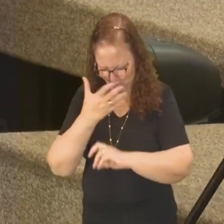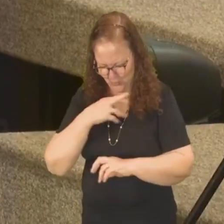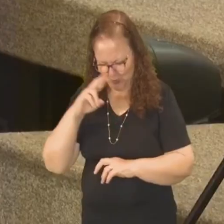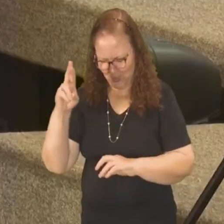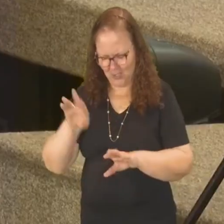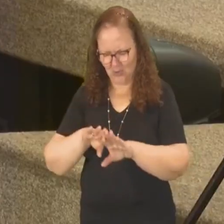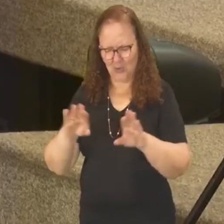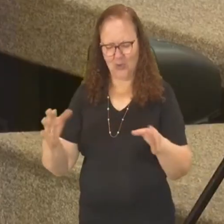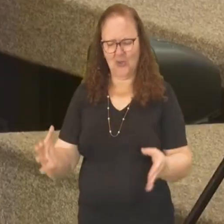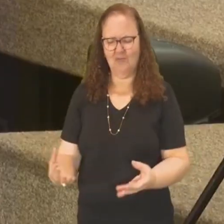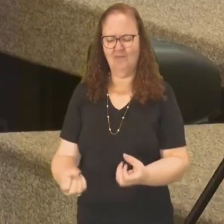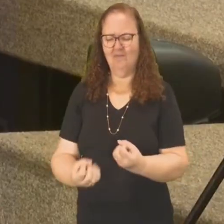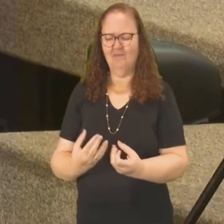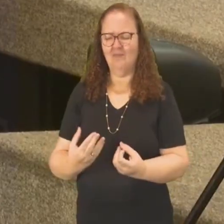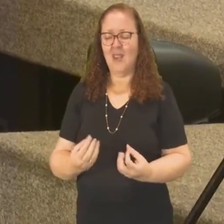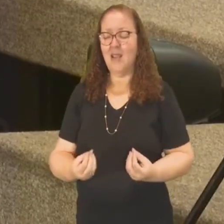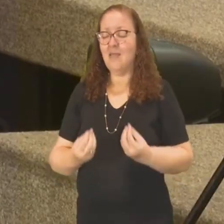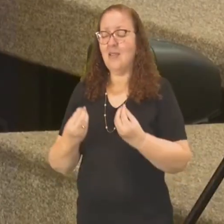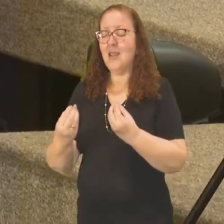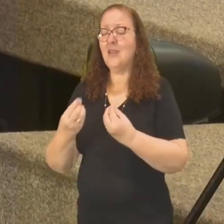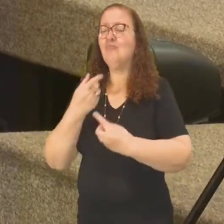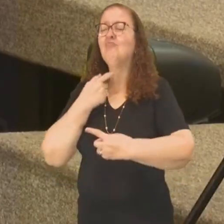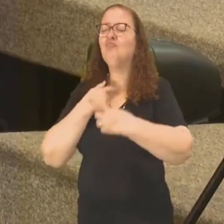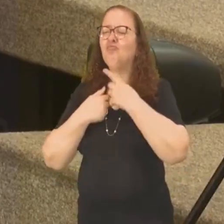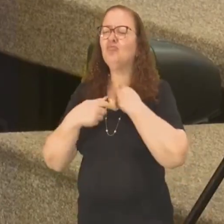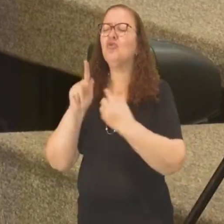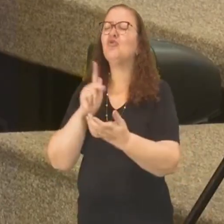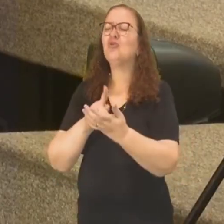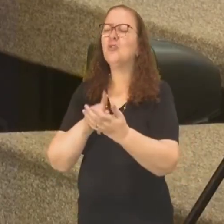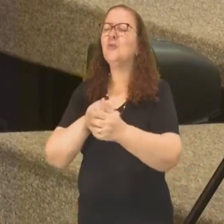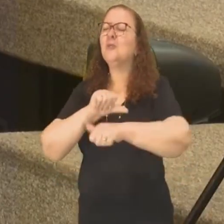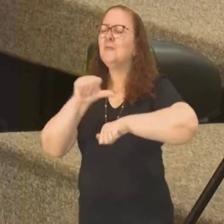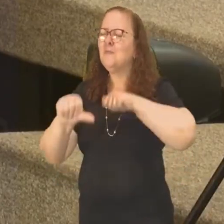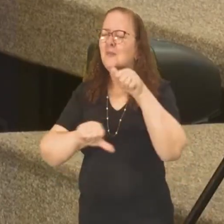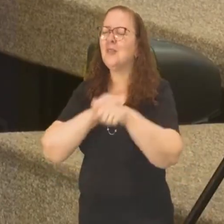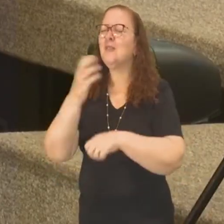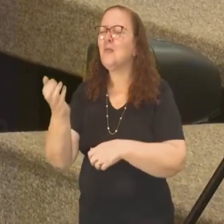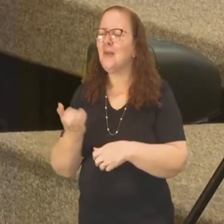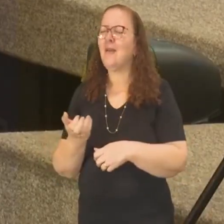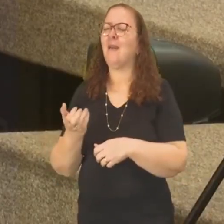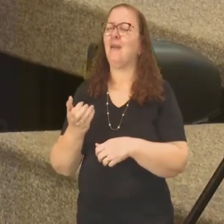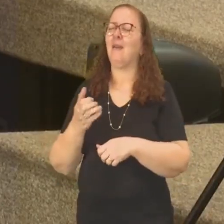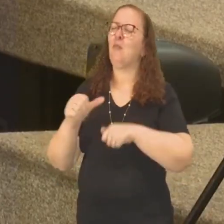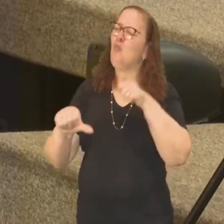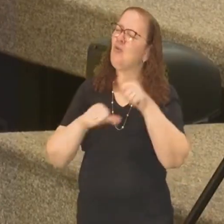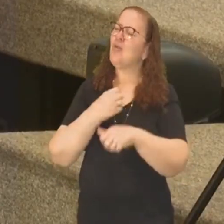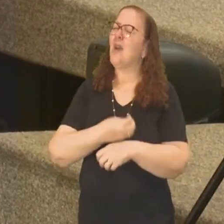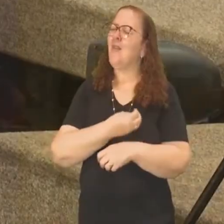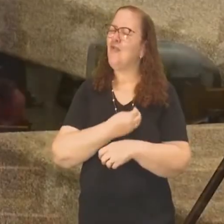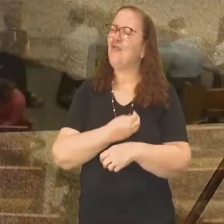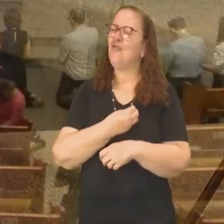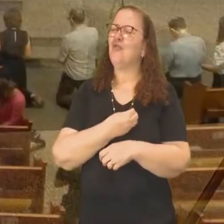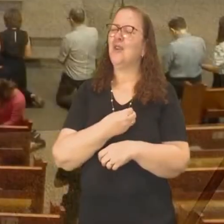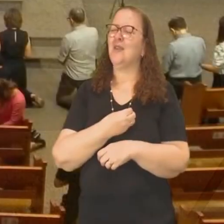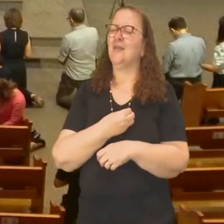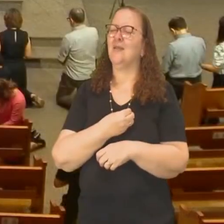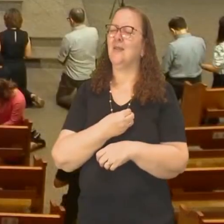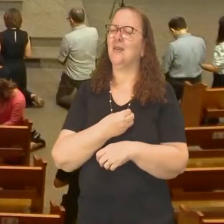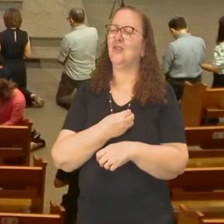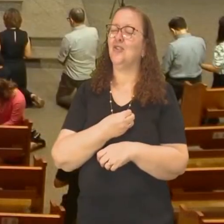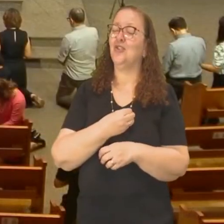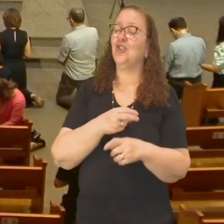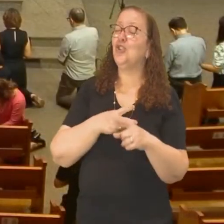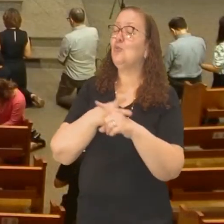trazendo as suas necessidades, trazendo o desejo sincero de restaurar aquilo que foi quebrado, de retomar o lugar daquilo que foi